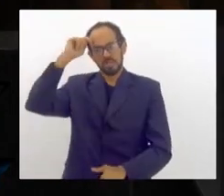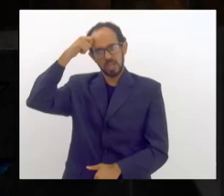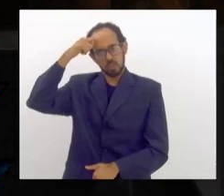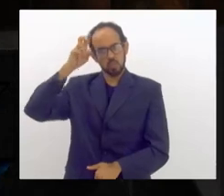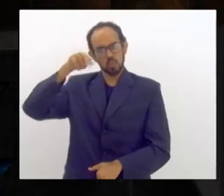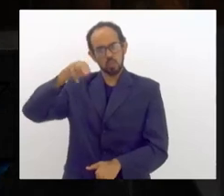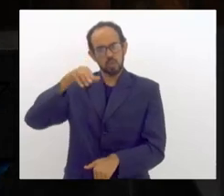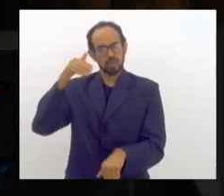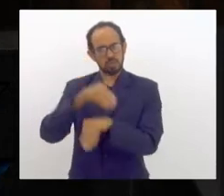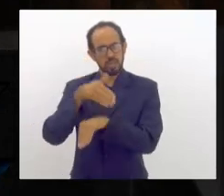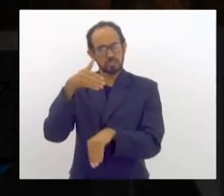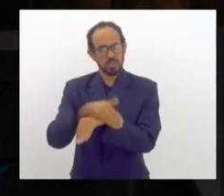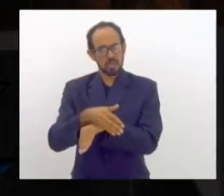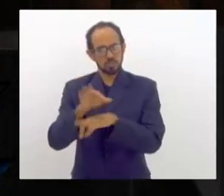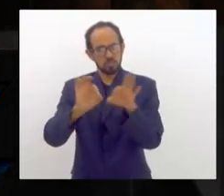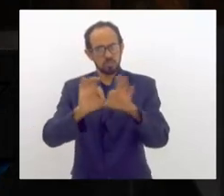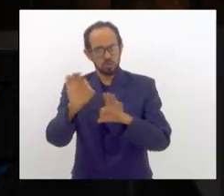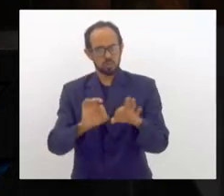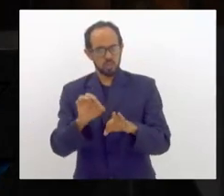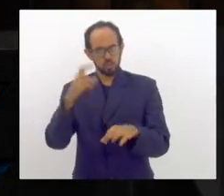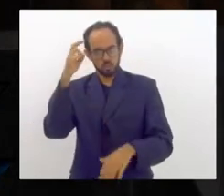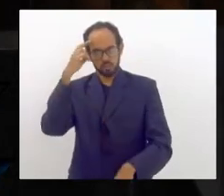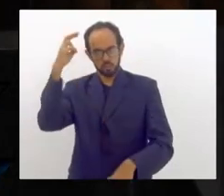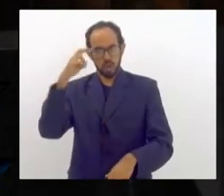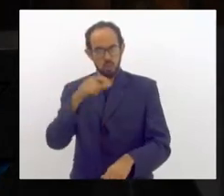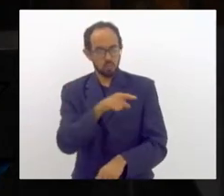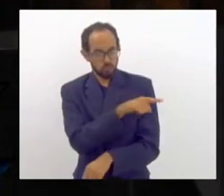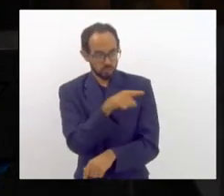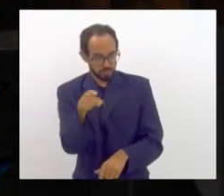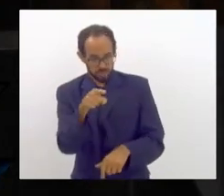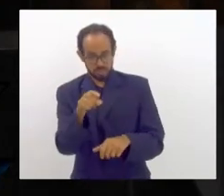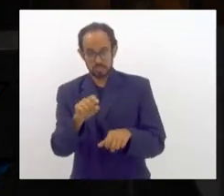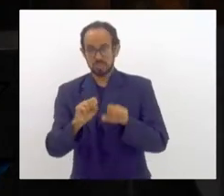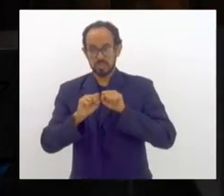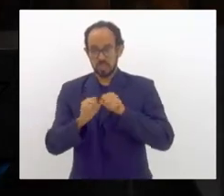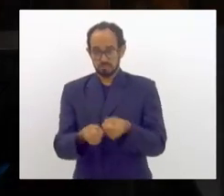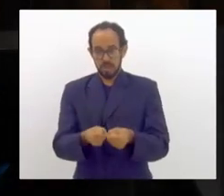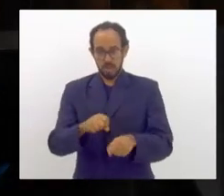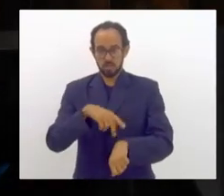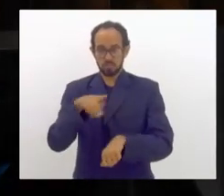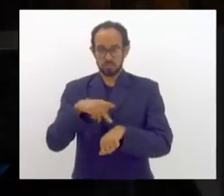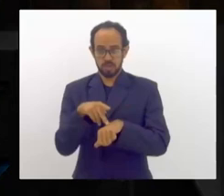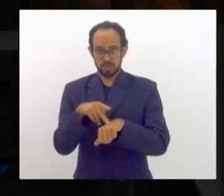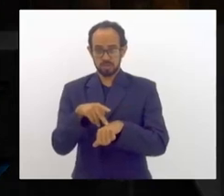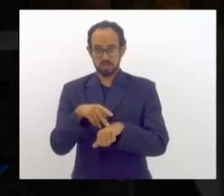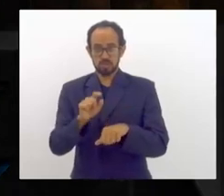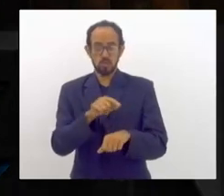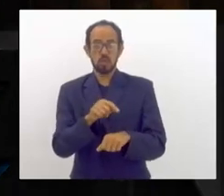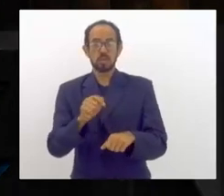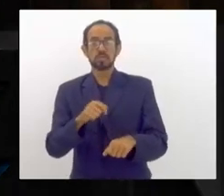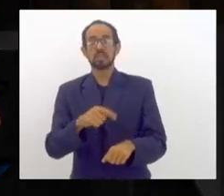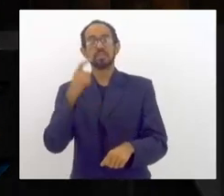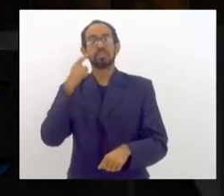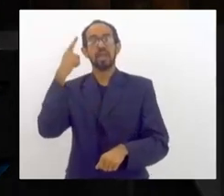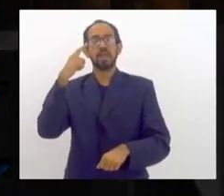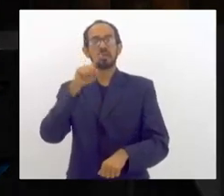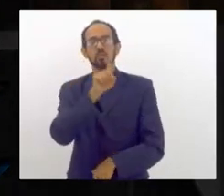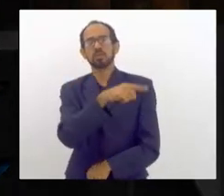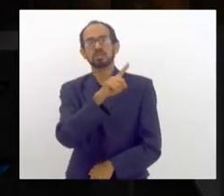teve acesso a um projeto cultural, entendeu? Vocês deixaram o país, essa ondinha do cancelamento deixou o país